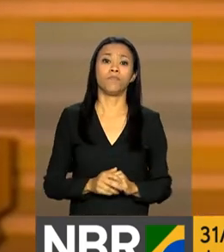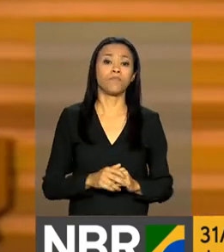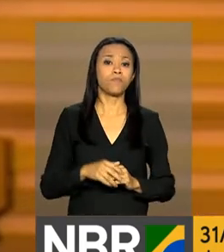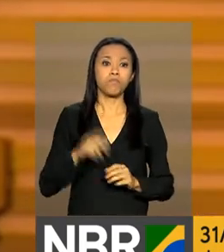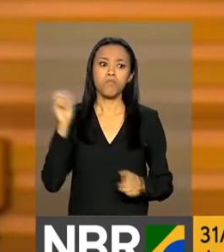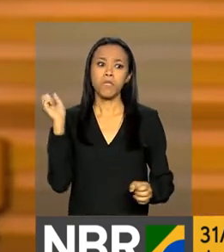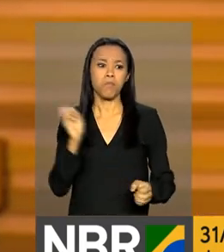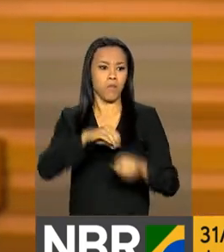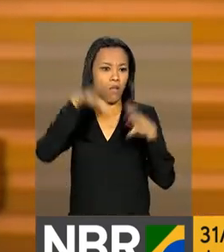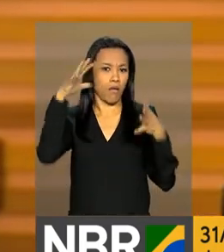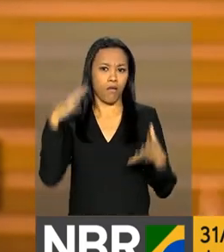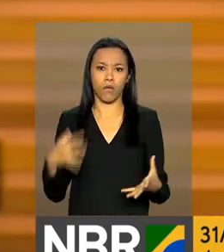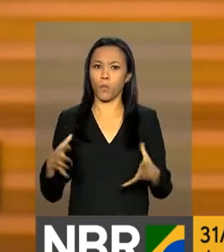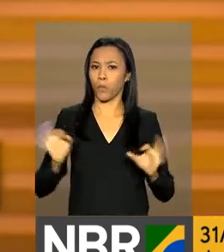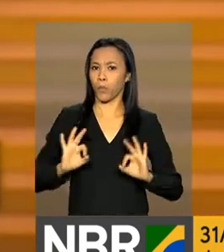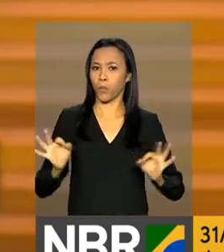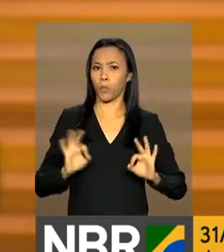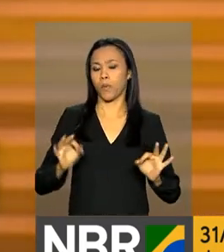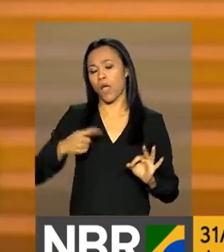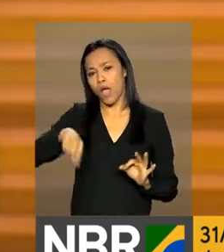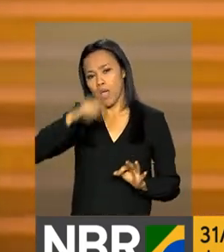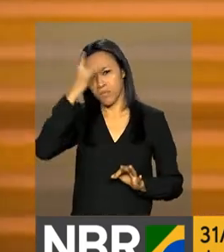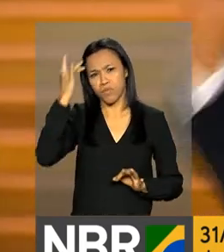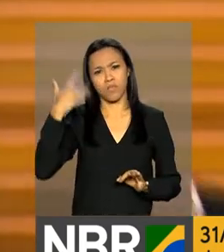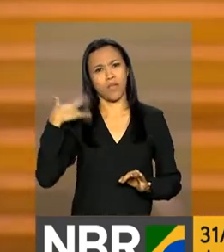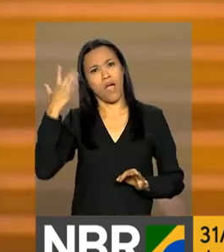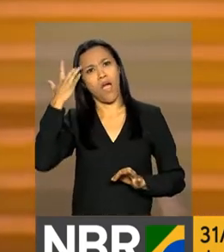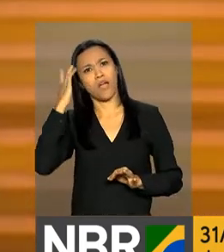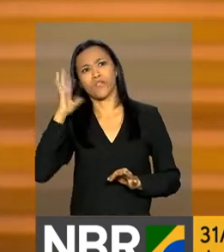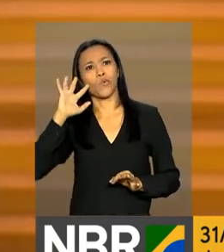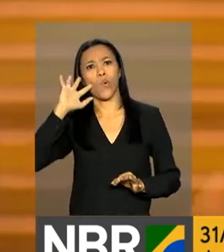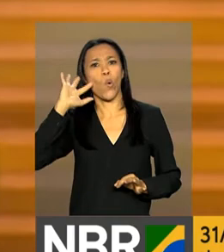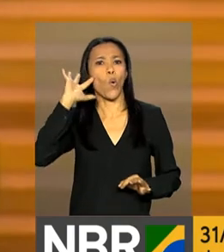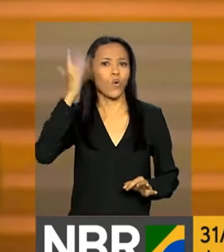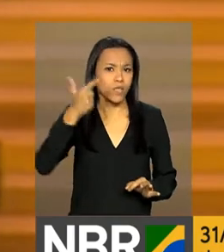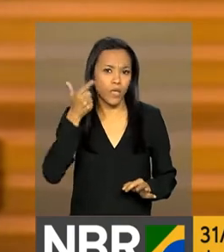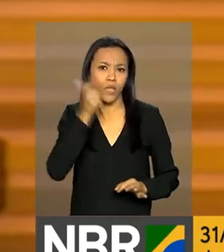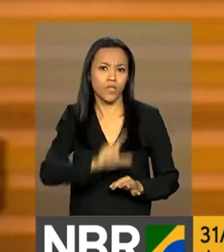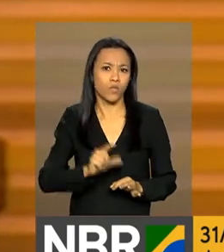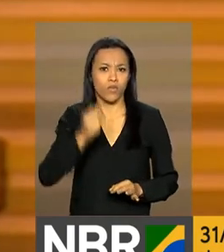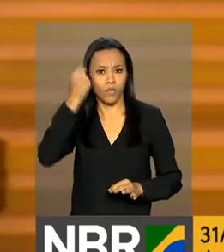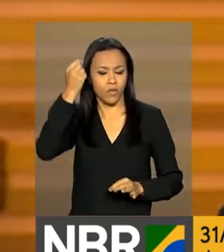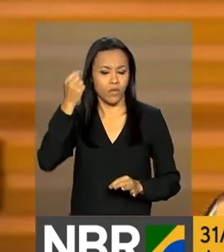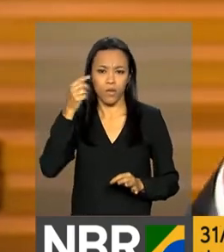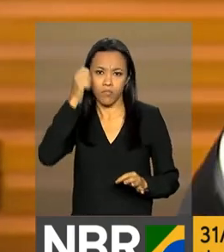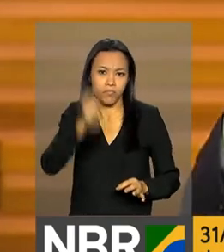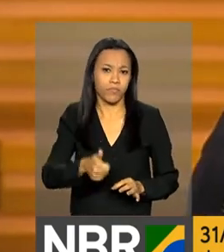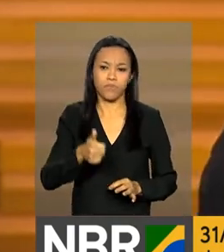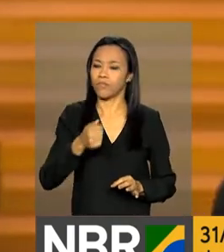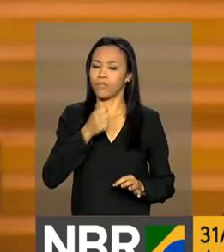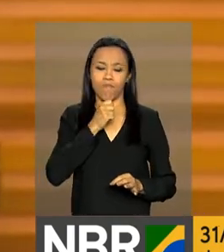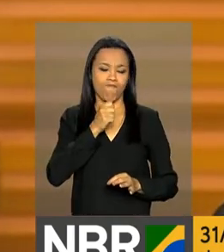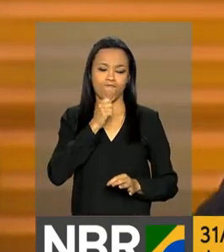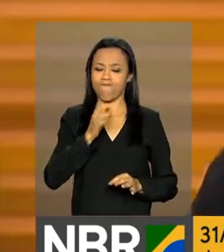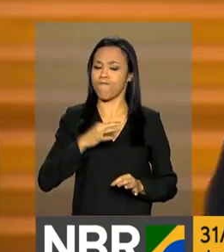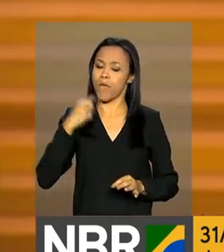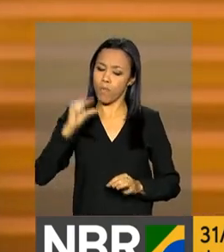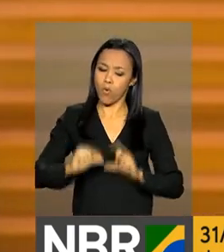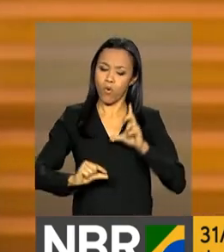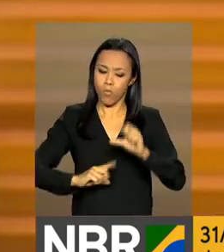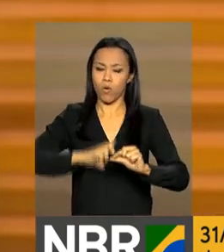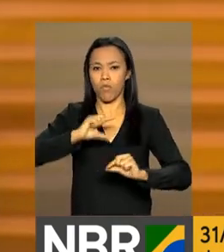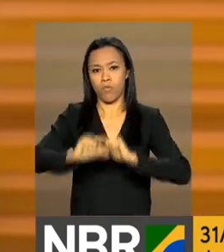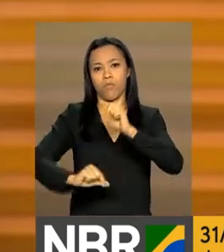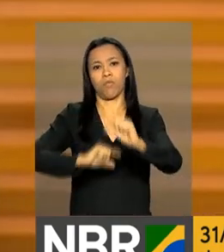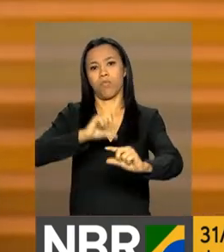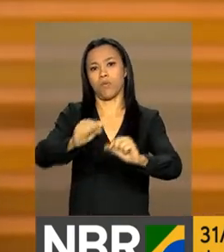tem milagre, né? Muitas vezes as pessoas acham, da noite para o dia resolve. Não resolve, não é isso? Então é tudo passo a passo, em